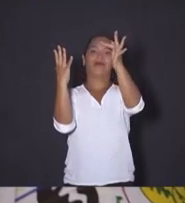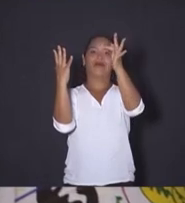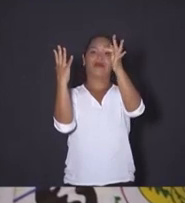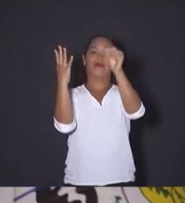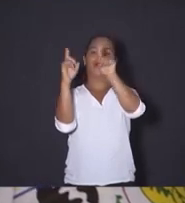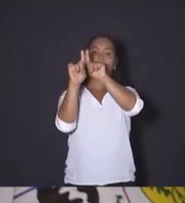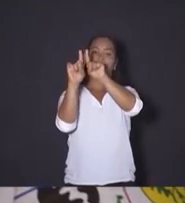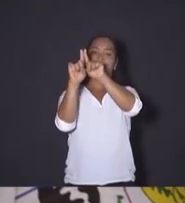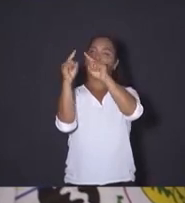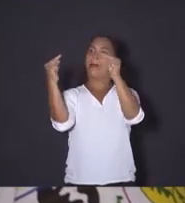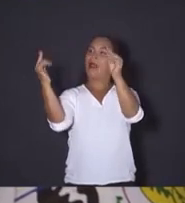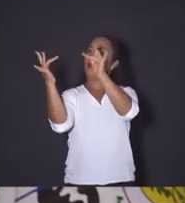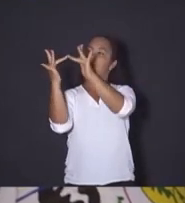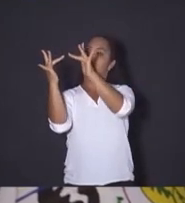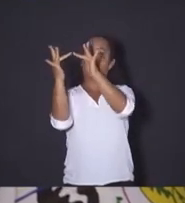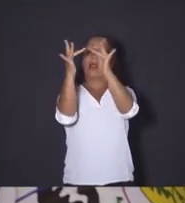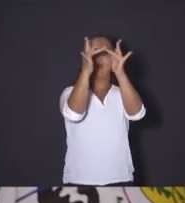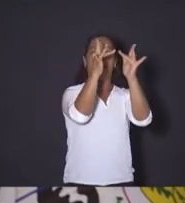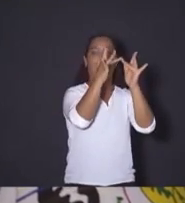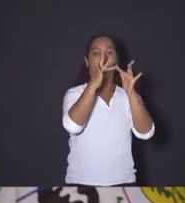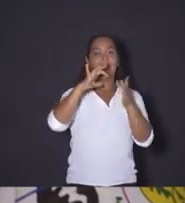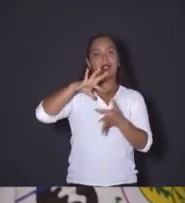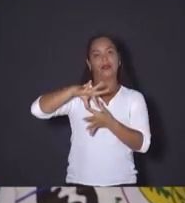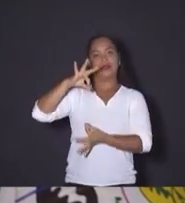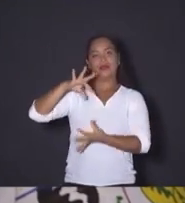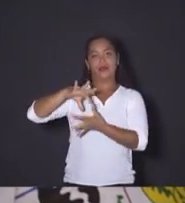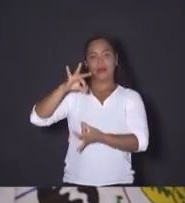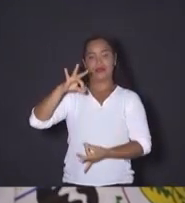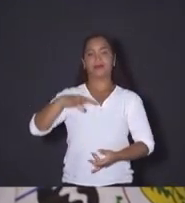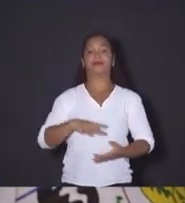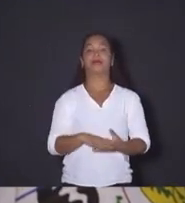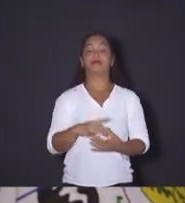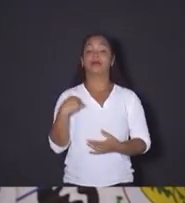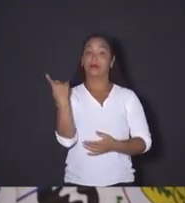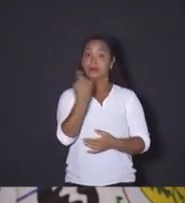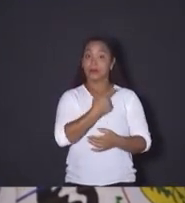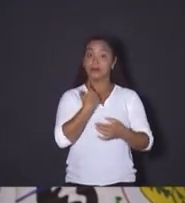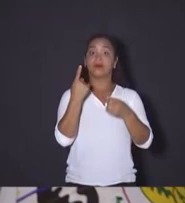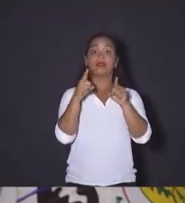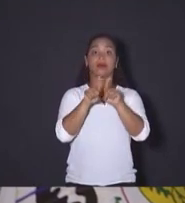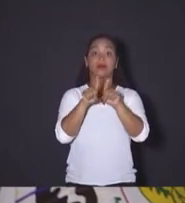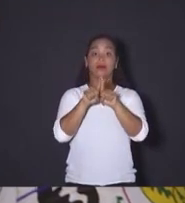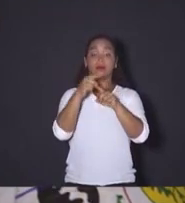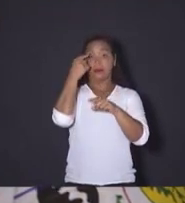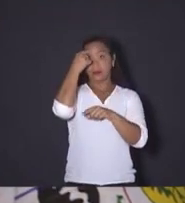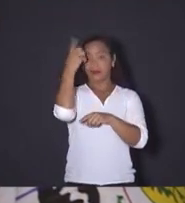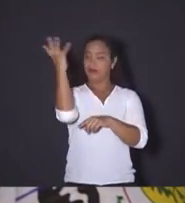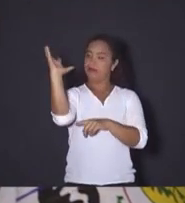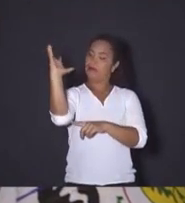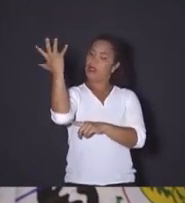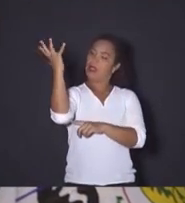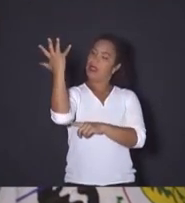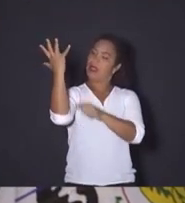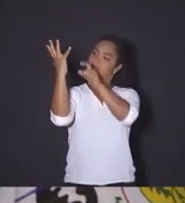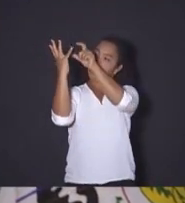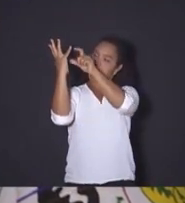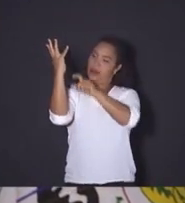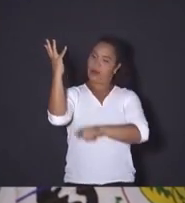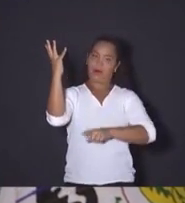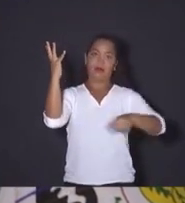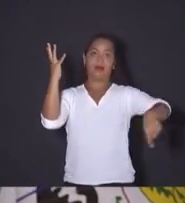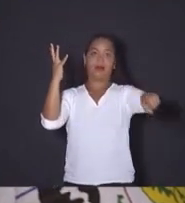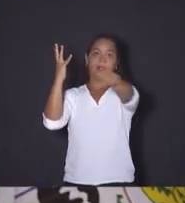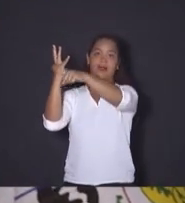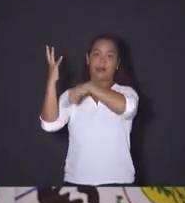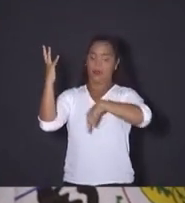a divindade nós nos consideramos também que somos essa essa árvore do tempo que nós os pés precisam estar assente